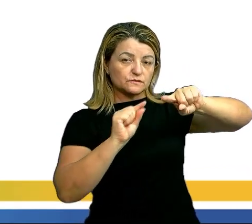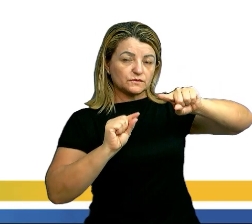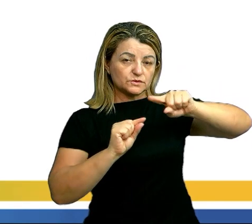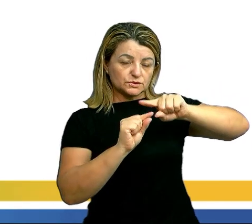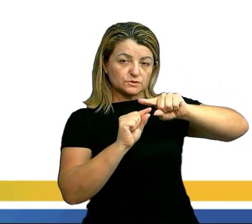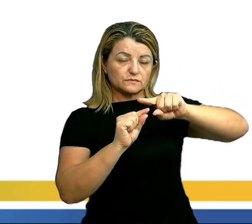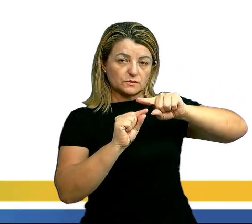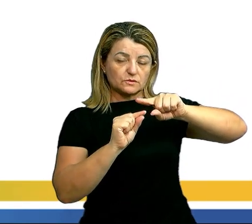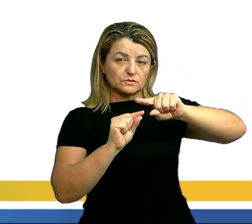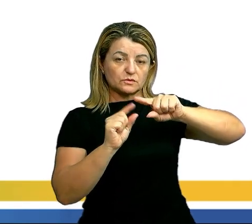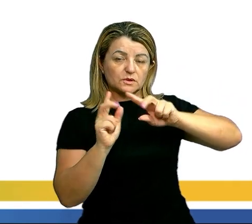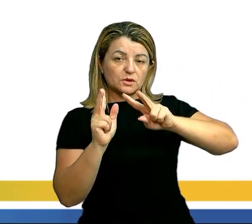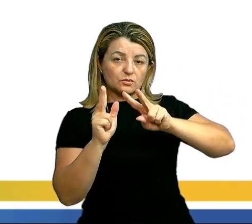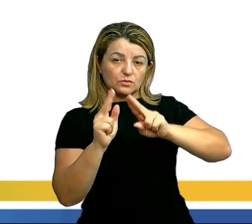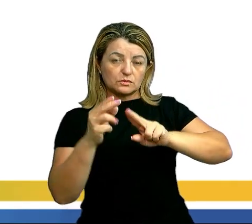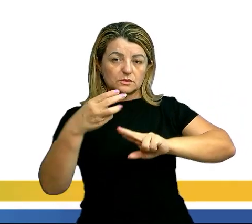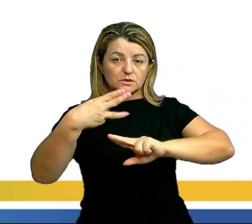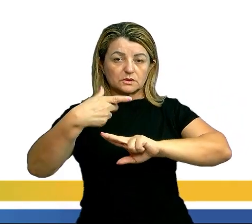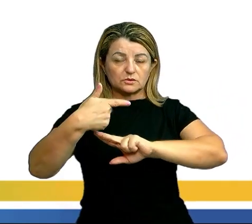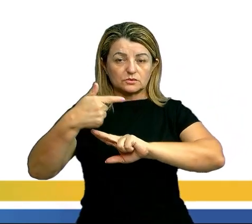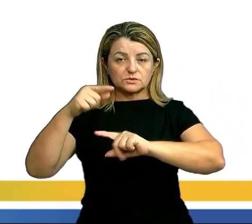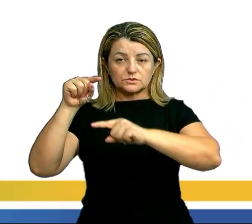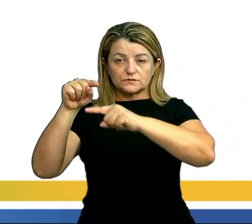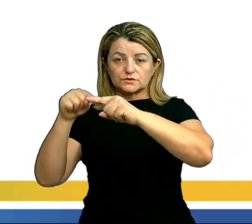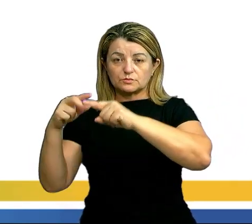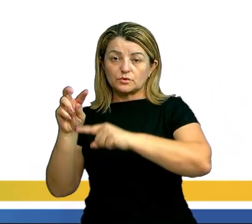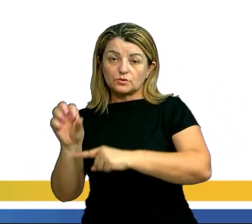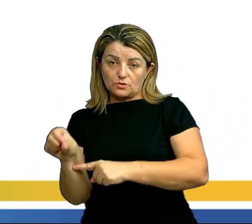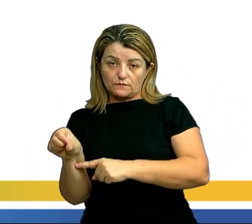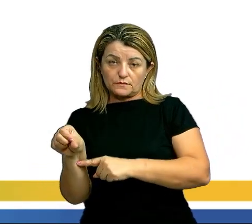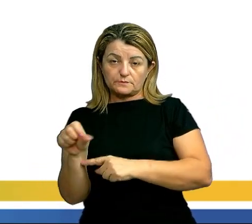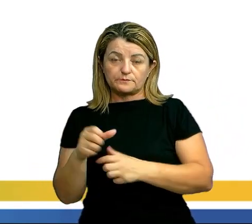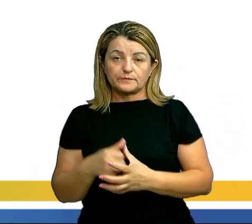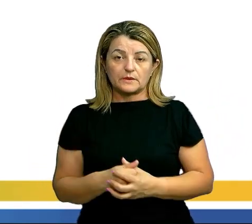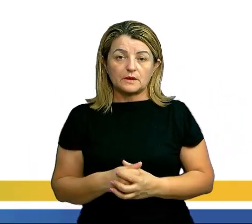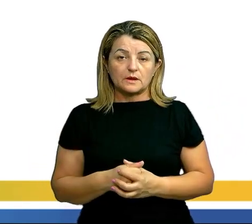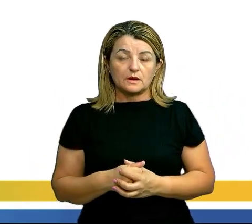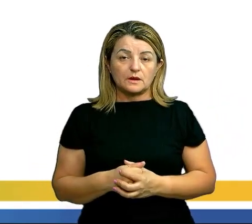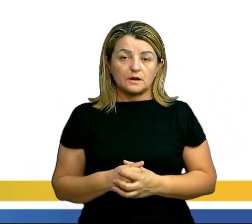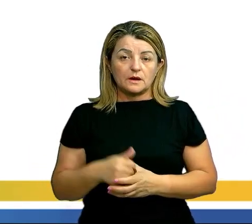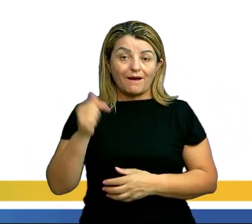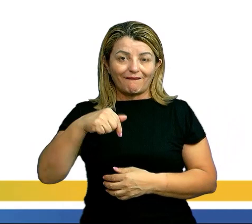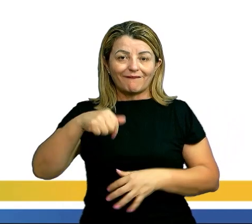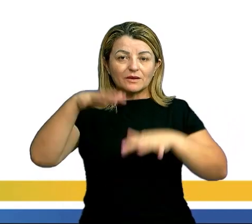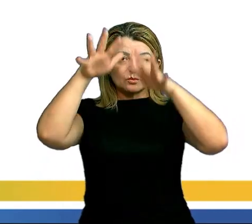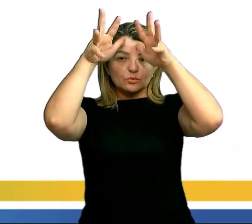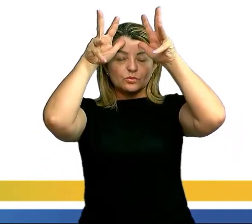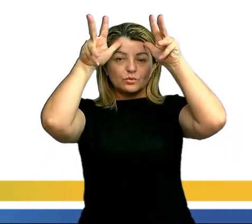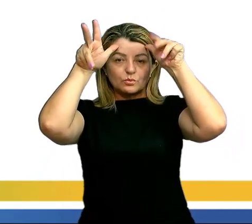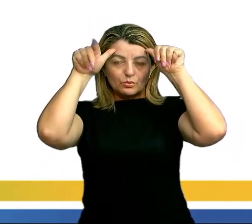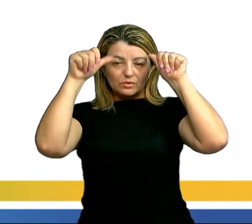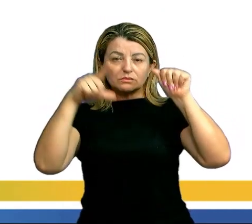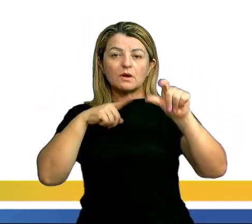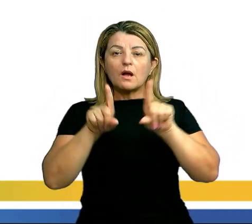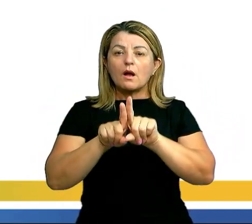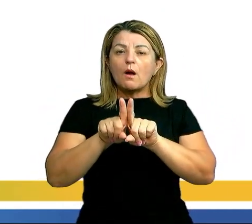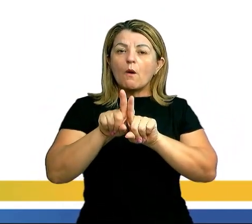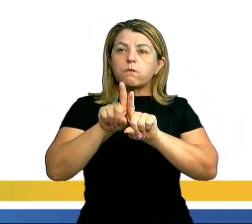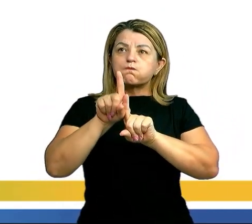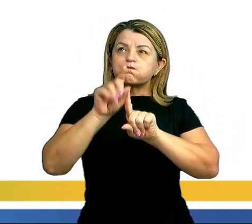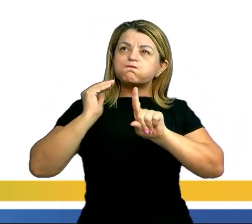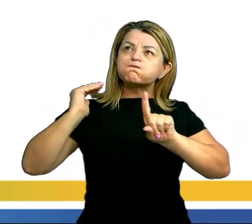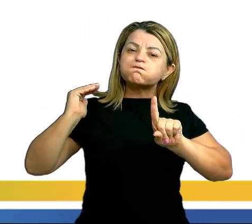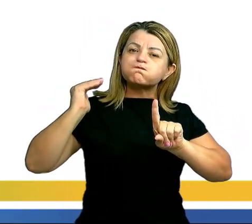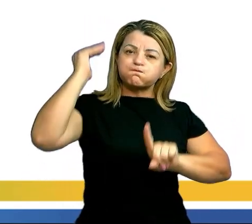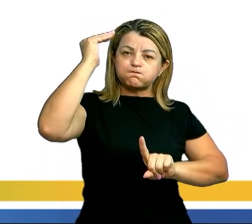temperatura Fahrenheit, menos 32, dividido por 9. Pensamos o seguinte, aqui no nosso estado do Acre, temos uma temperatura muito